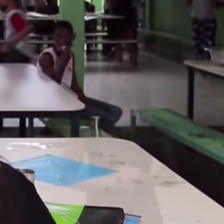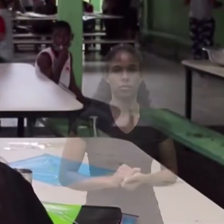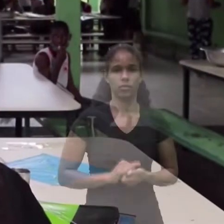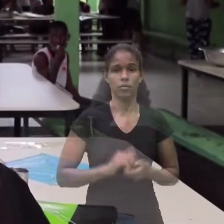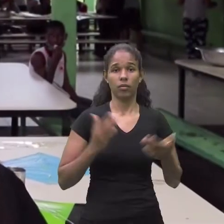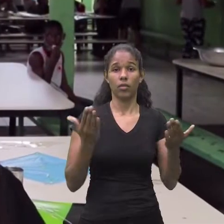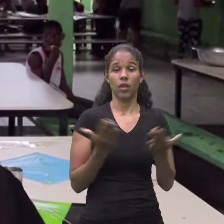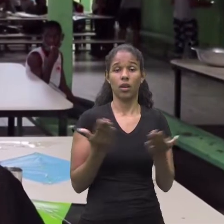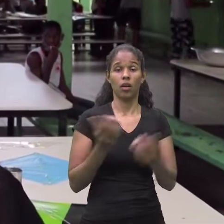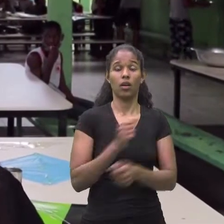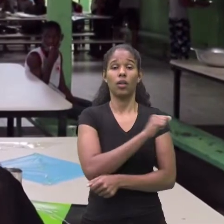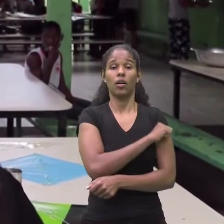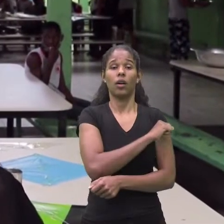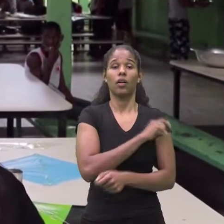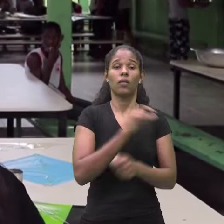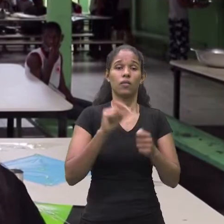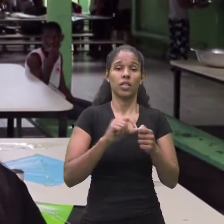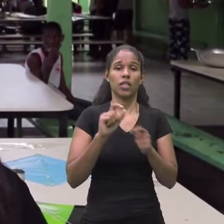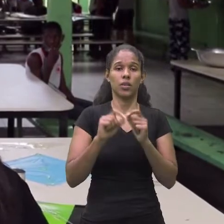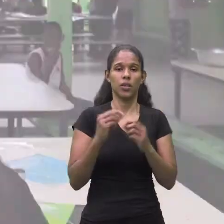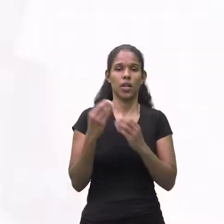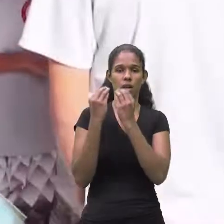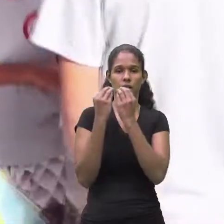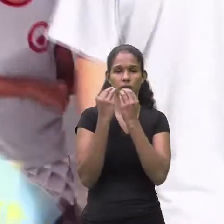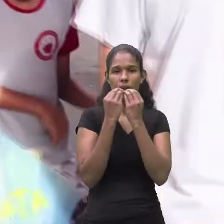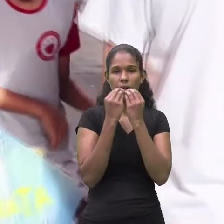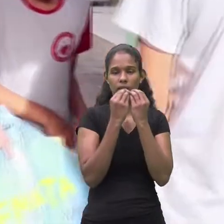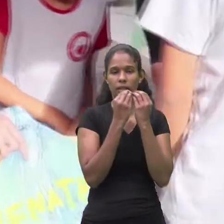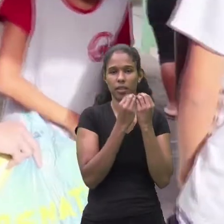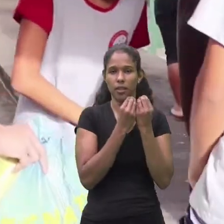Agora os estudantes estão fazendo lanche para irmos para o festival.